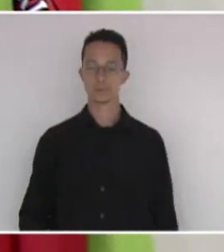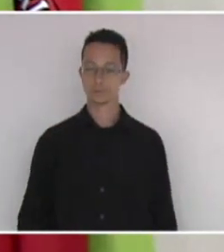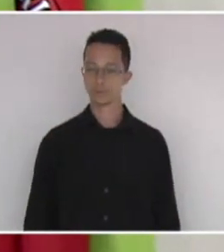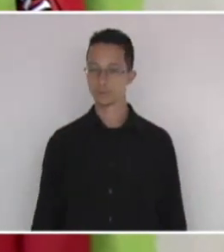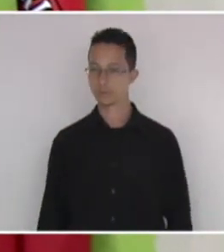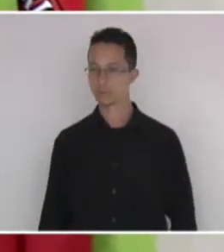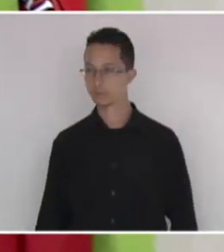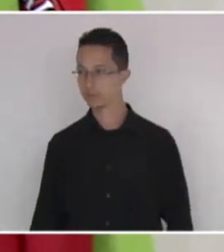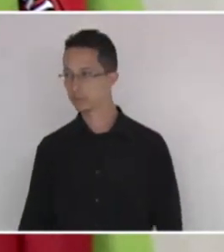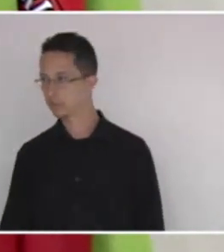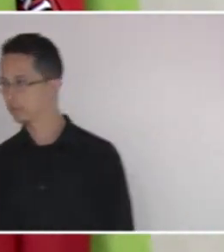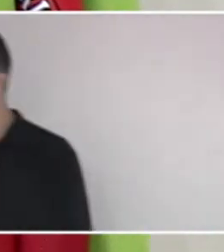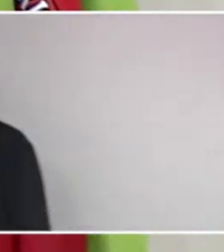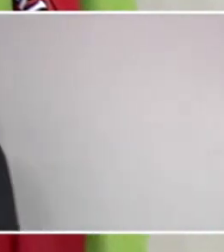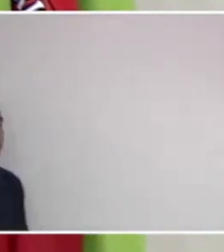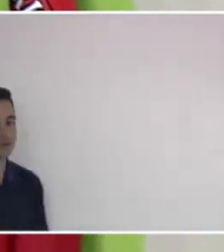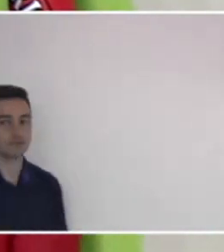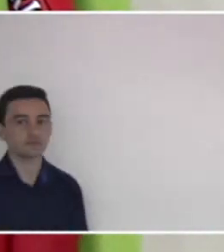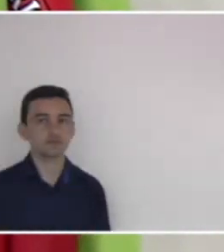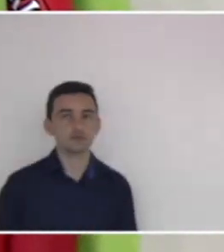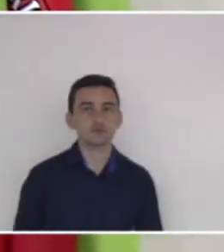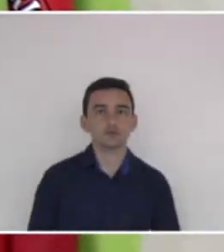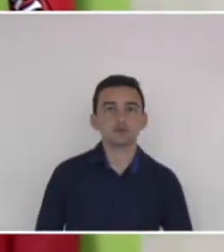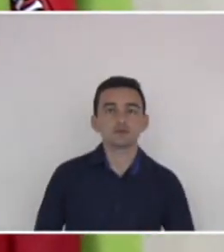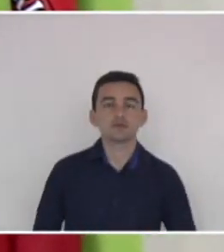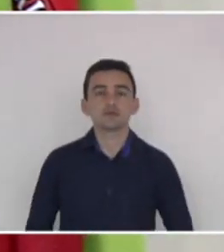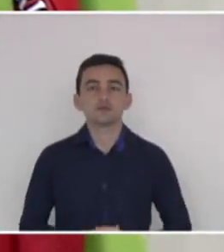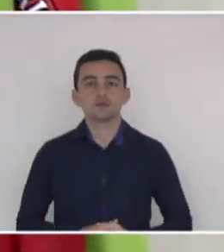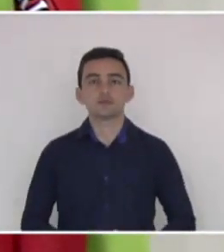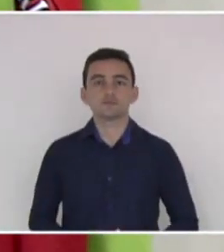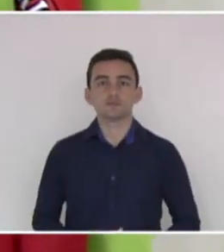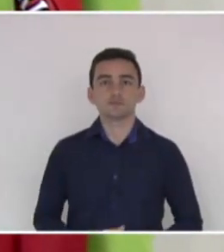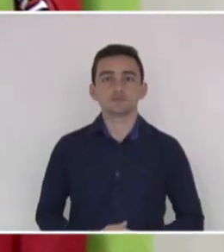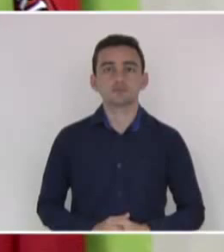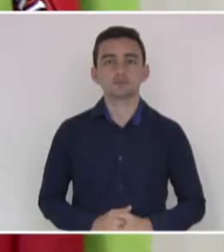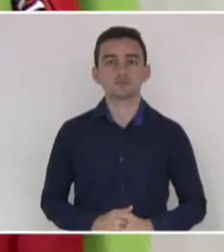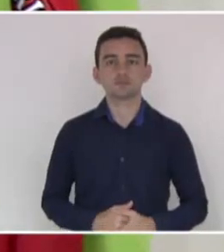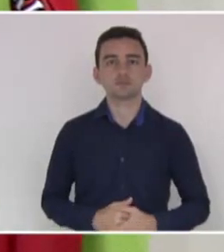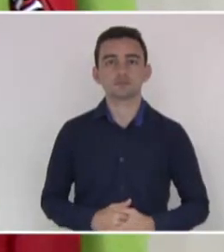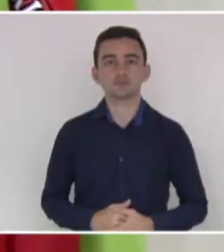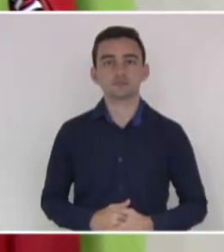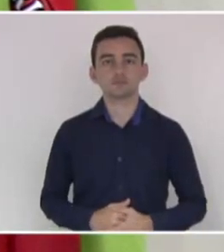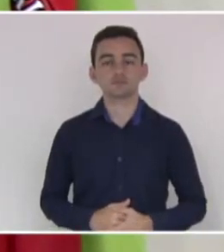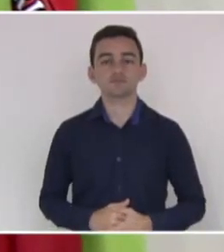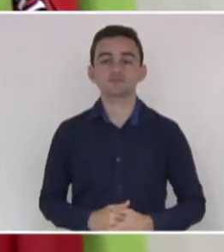Boa tarde, senhor presidente. Boa tarde, senhores deputados, senhoras deputadas,